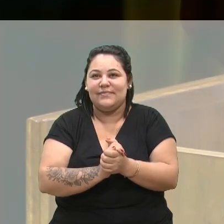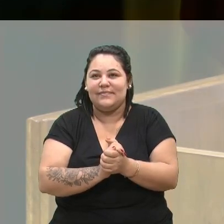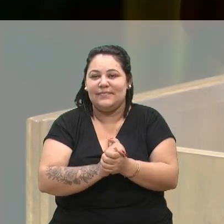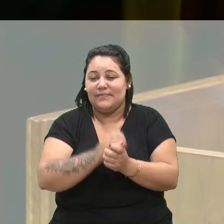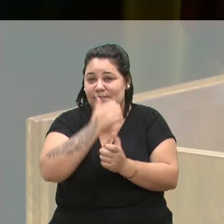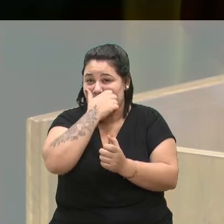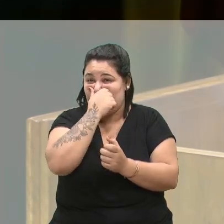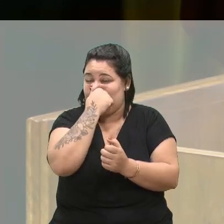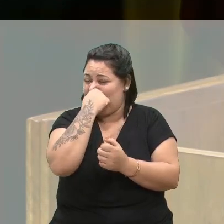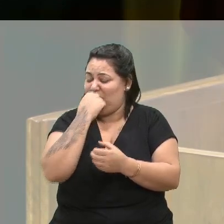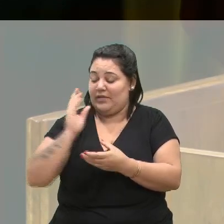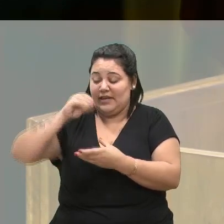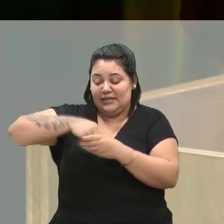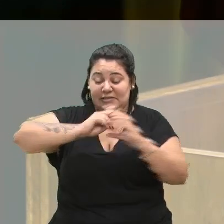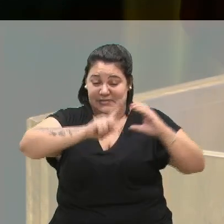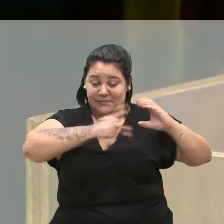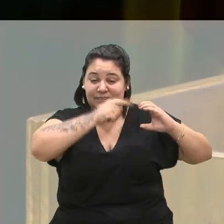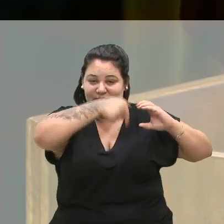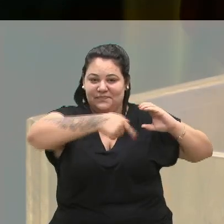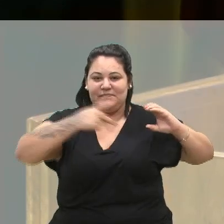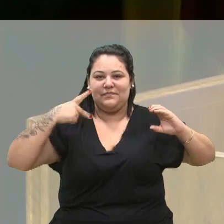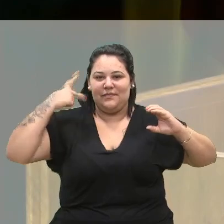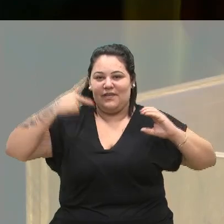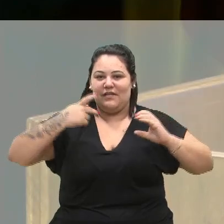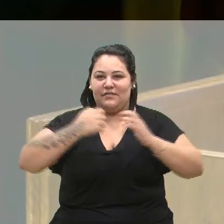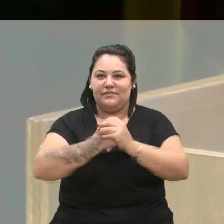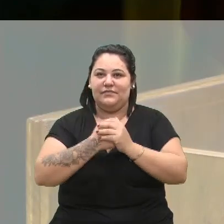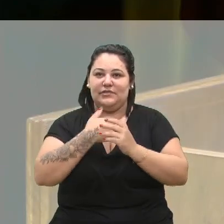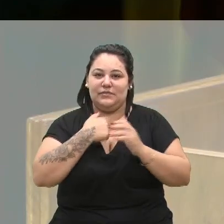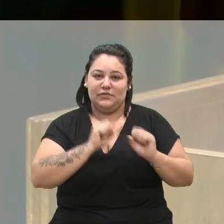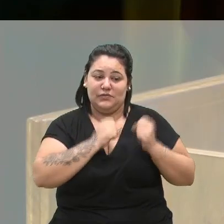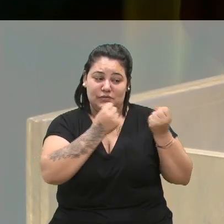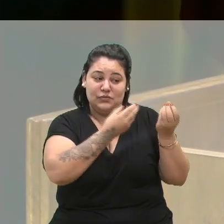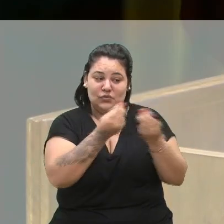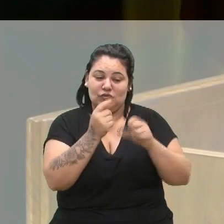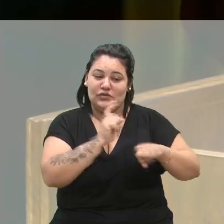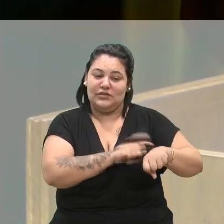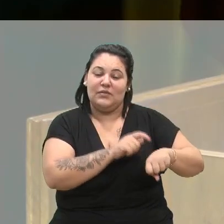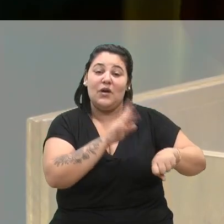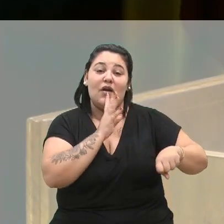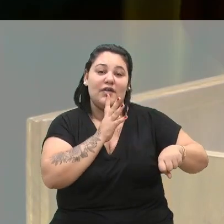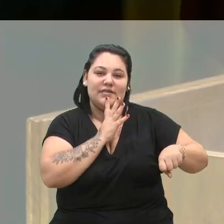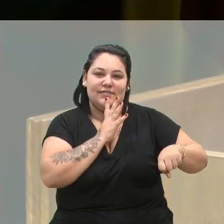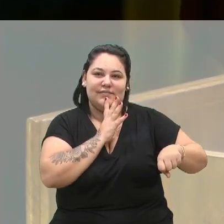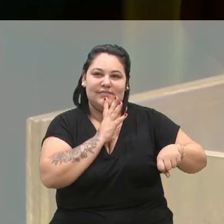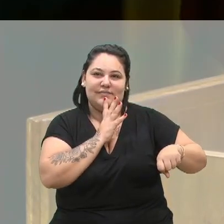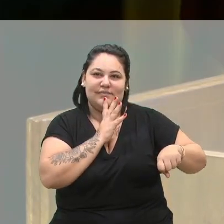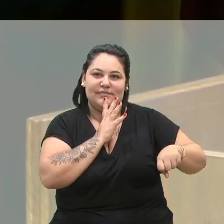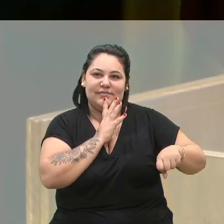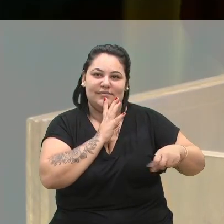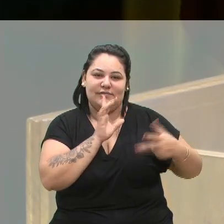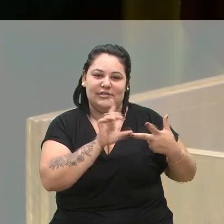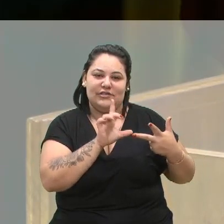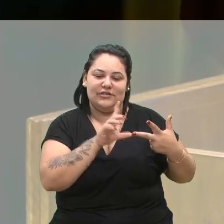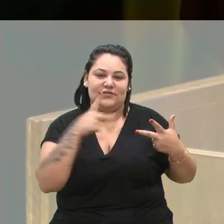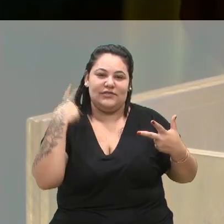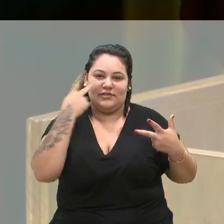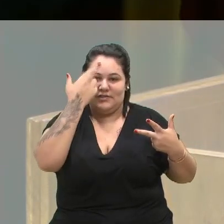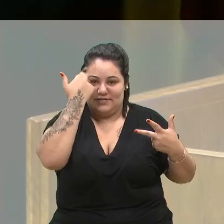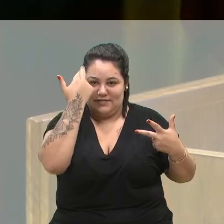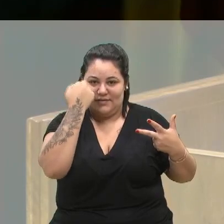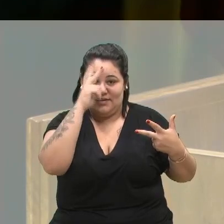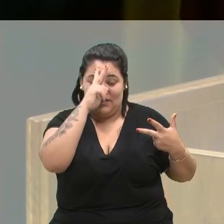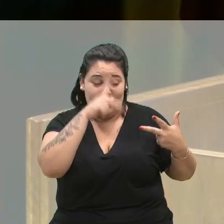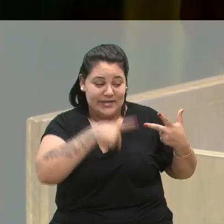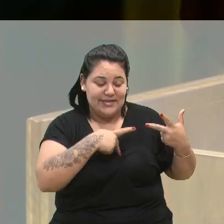Está aqui dentro, está aqui na Câmara de Vereadores, e eu me dediquei muito tempo para conhecer o Legislativo, vereador Rafael, de reconhecer